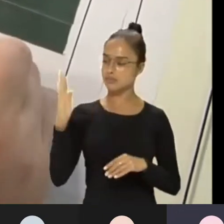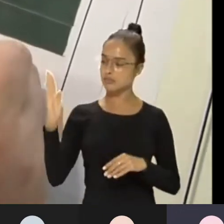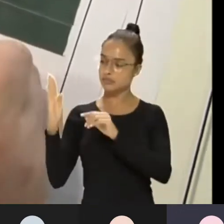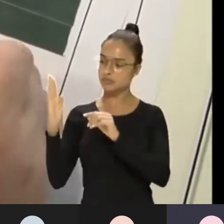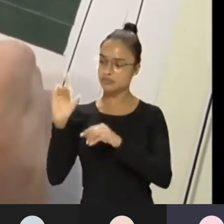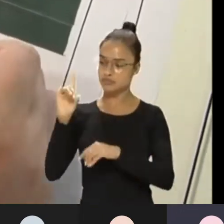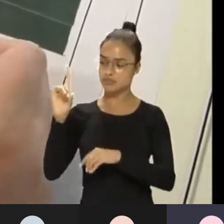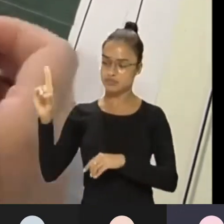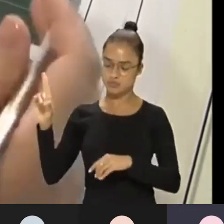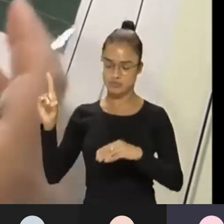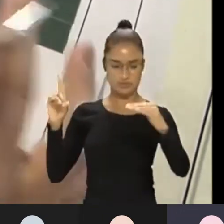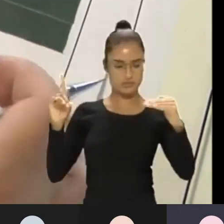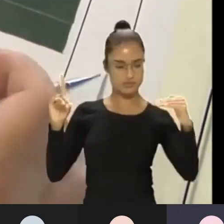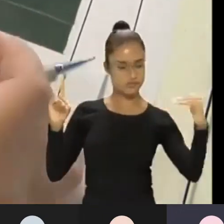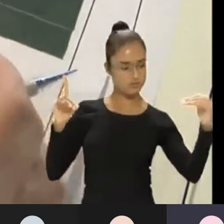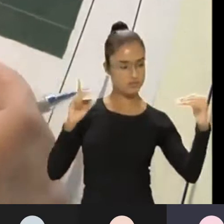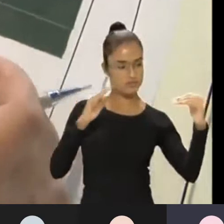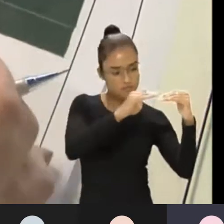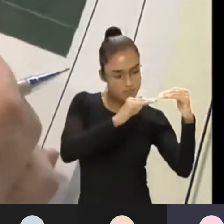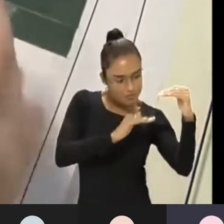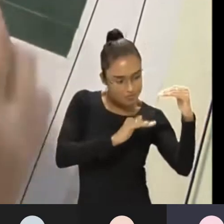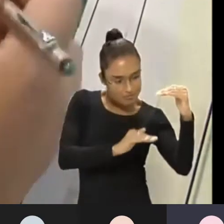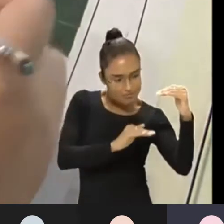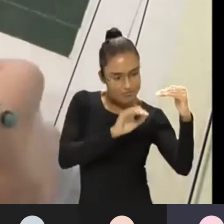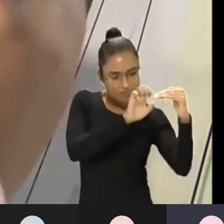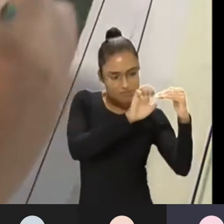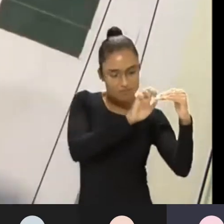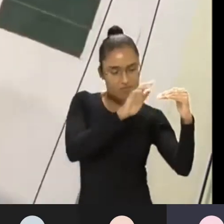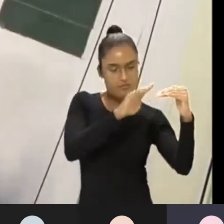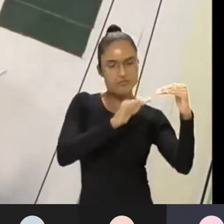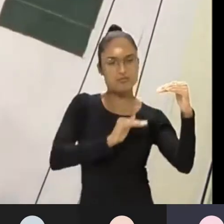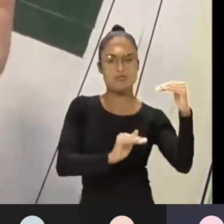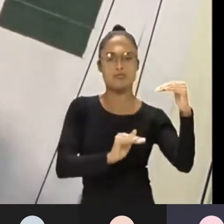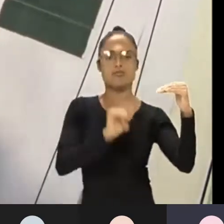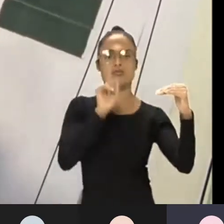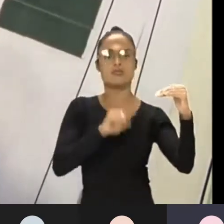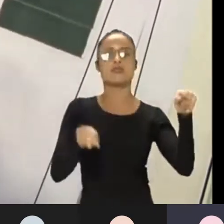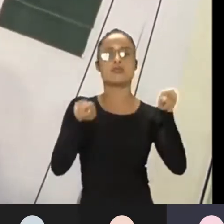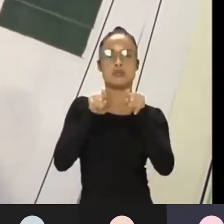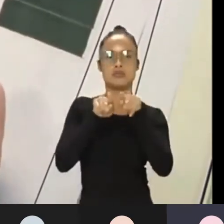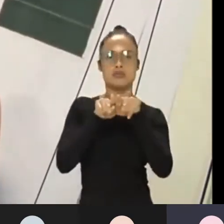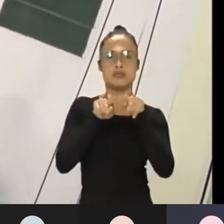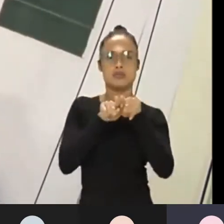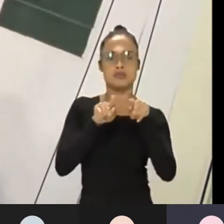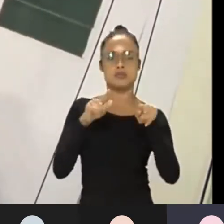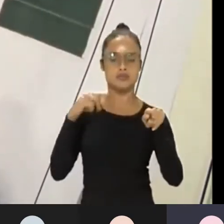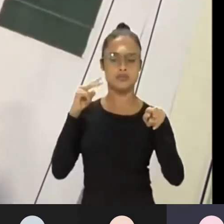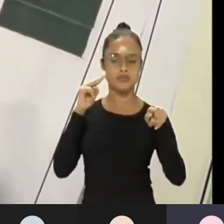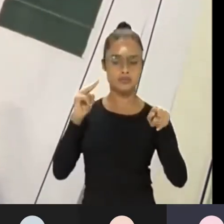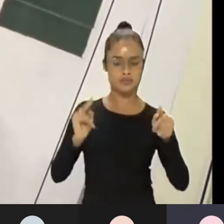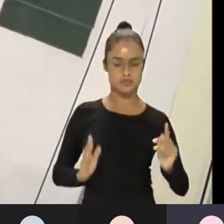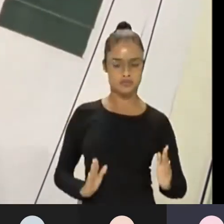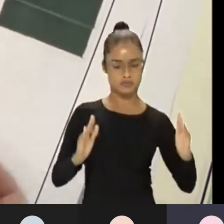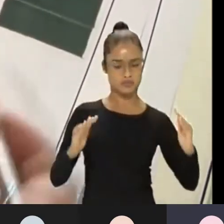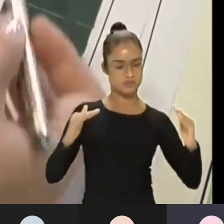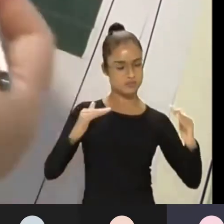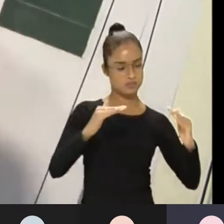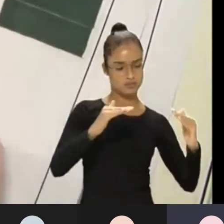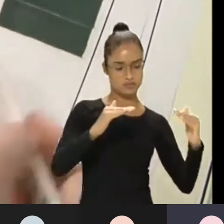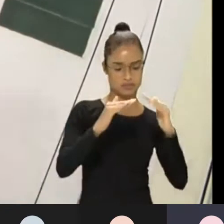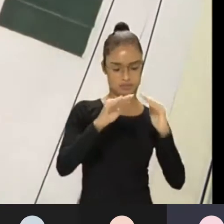E com isso, eu mantendo essa medida, eu consigo fechar o objeto se eu pensar no sistema de diedro, que é o sistema